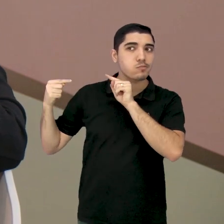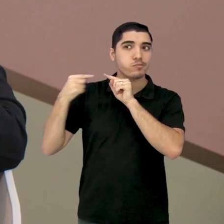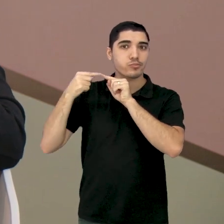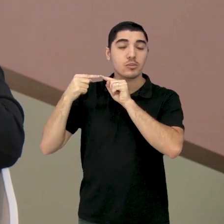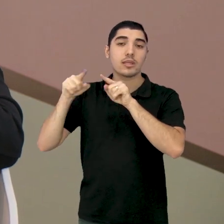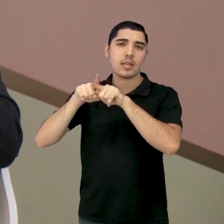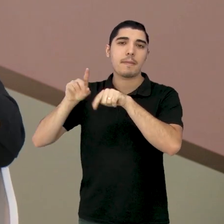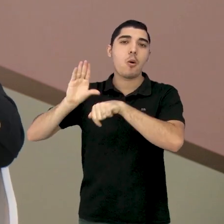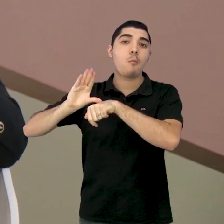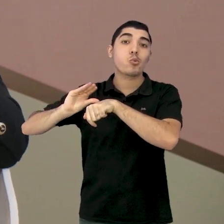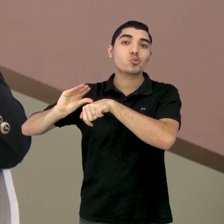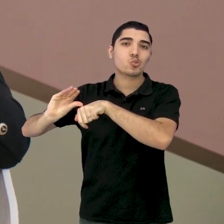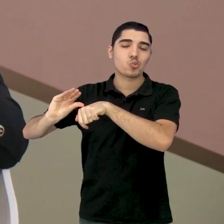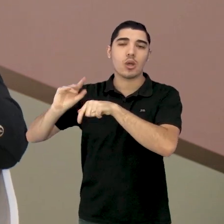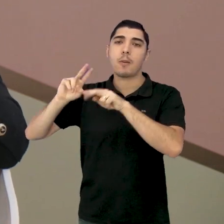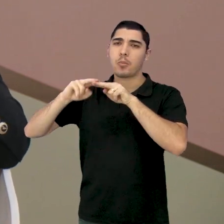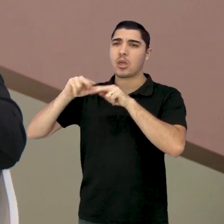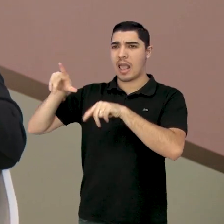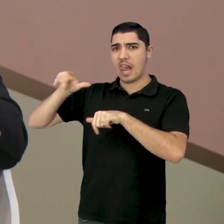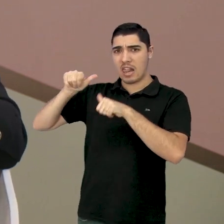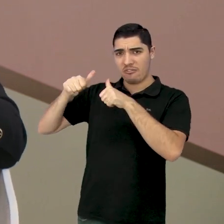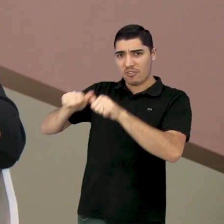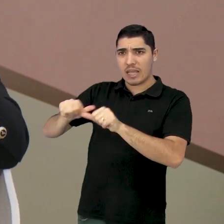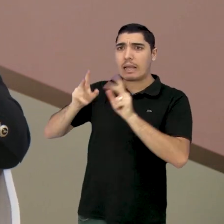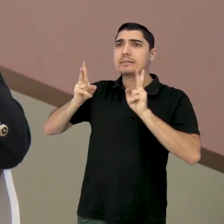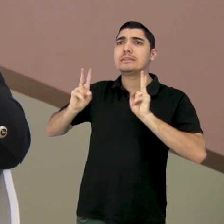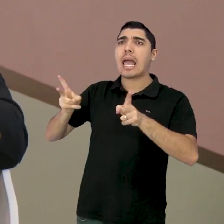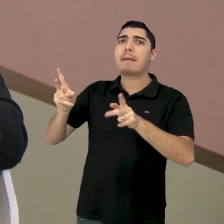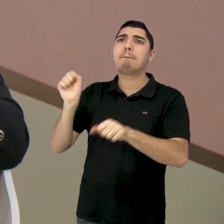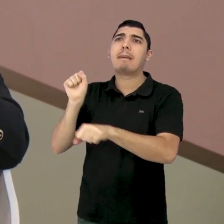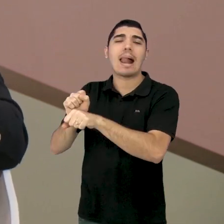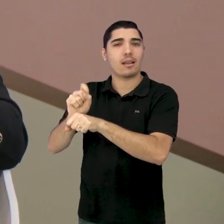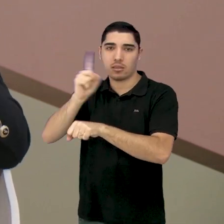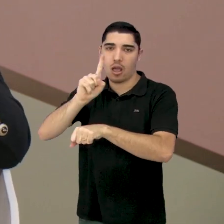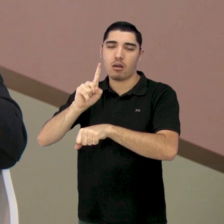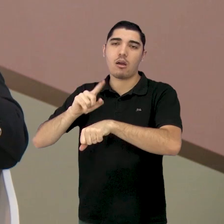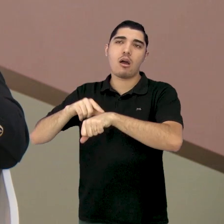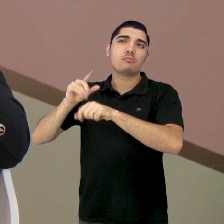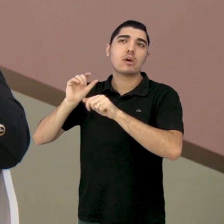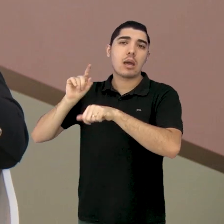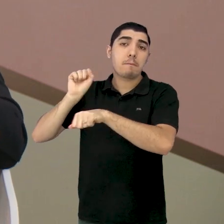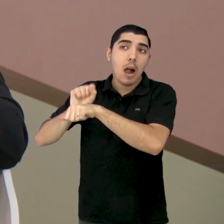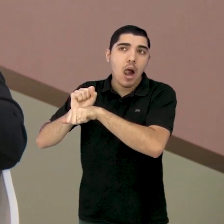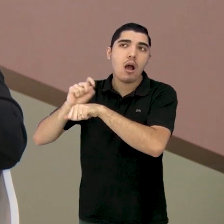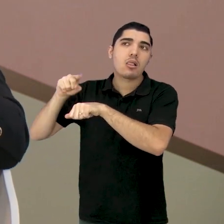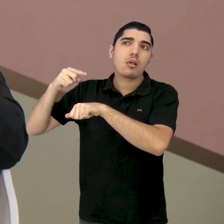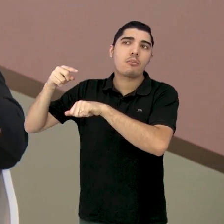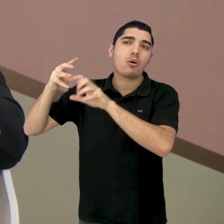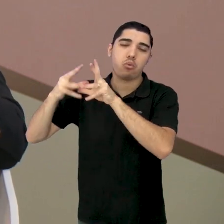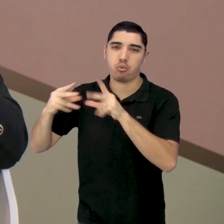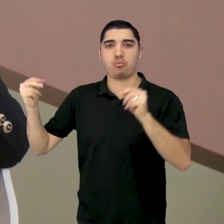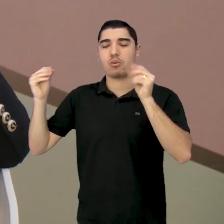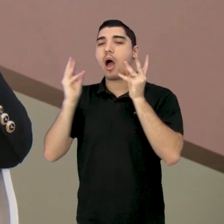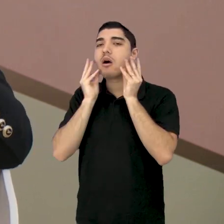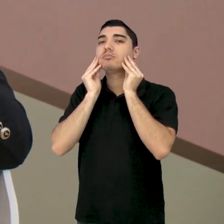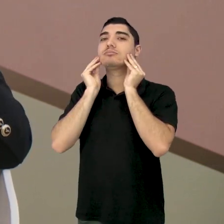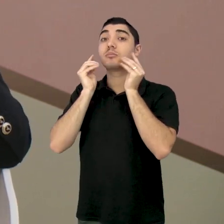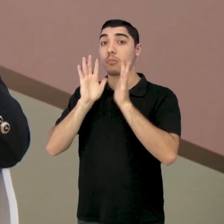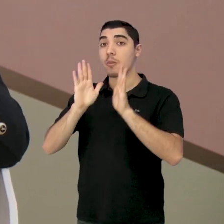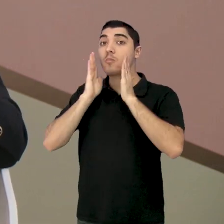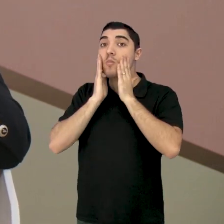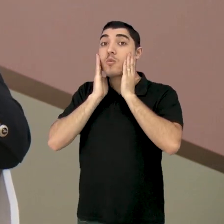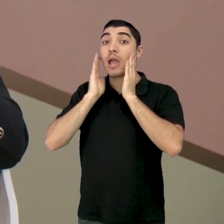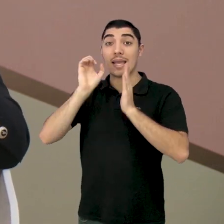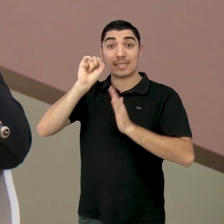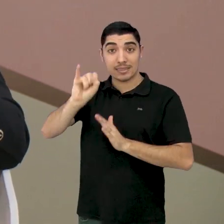tento. Exato. Então, quando o profissional injeta essa substância no músculo, né, causa uma paralisia que é entre o nervo